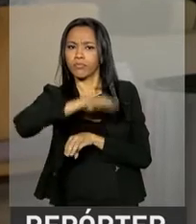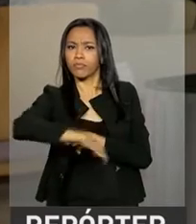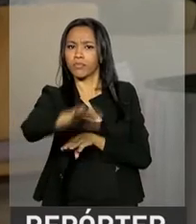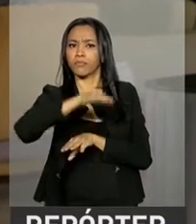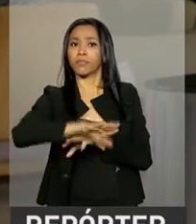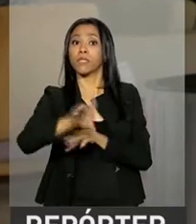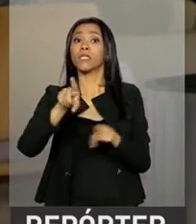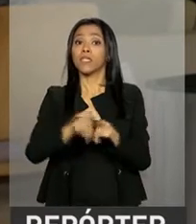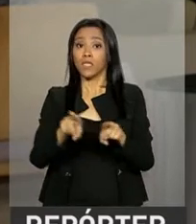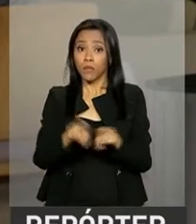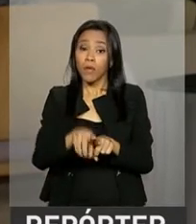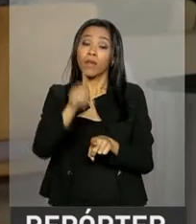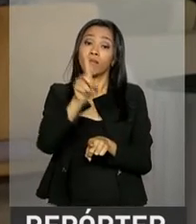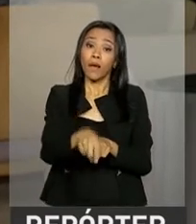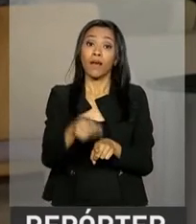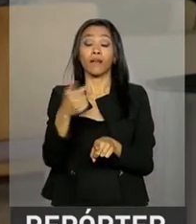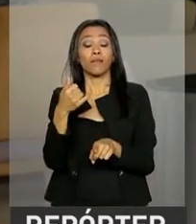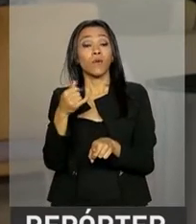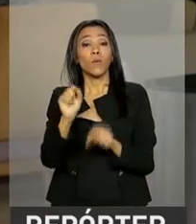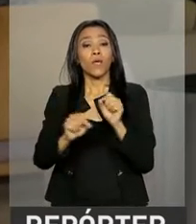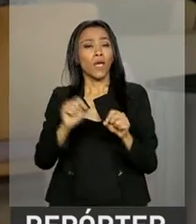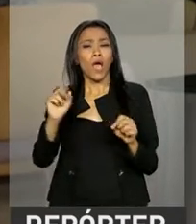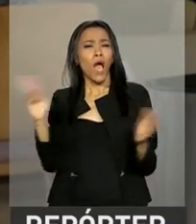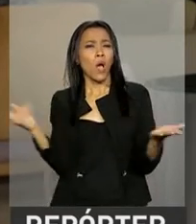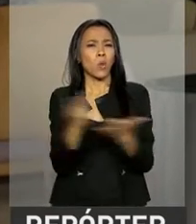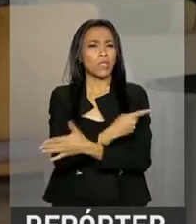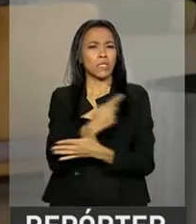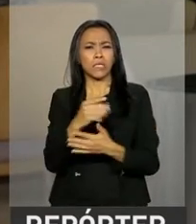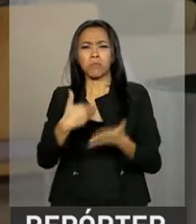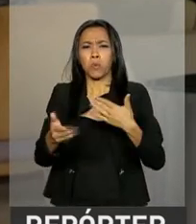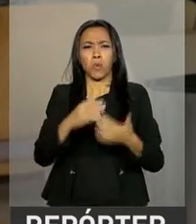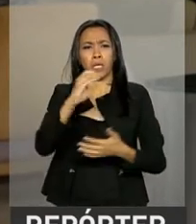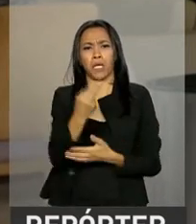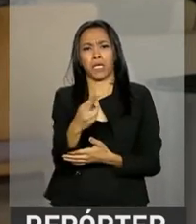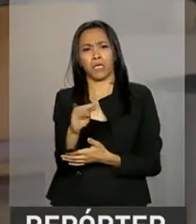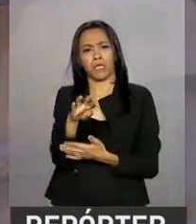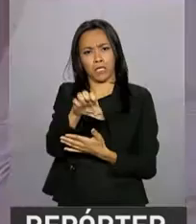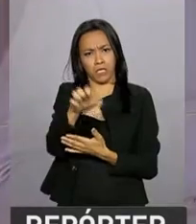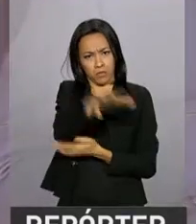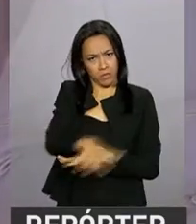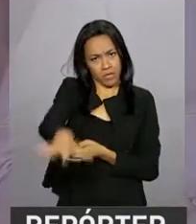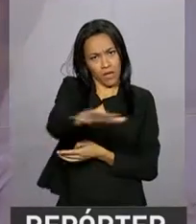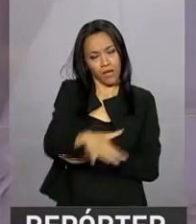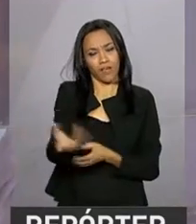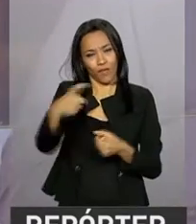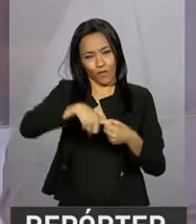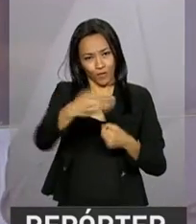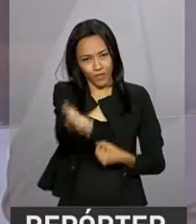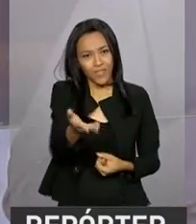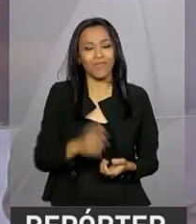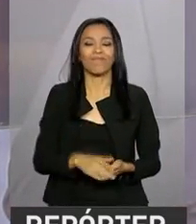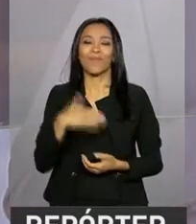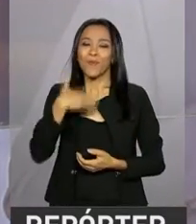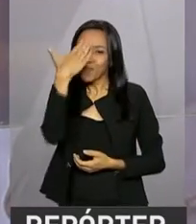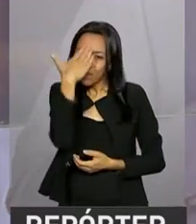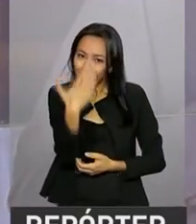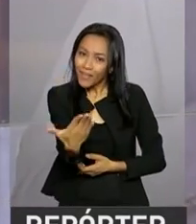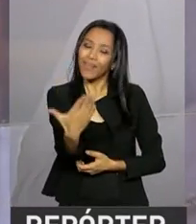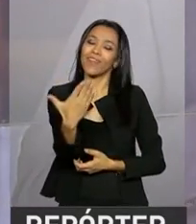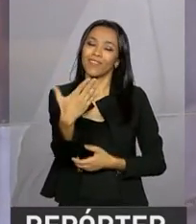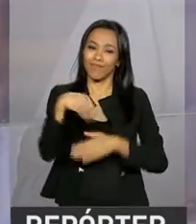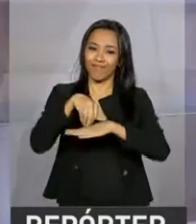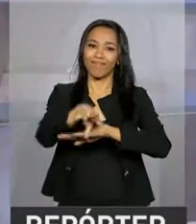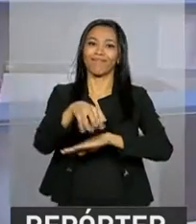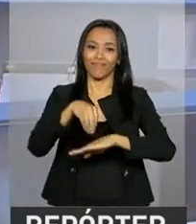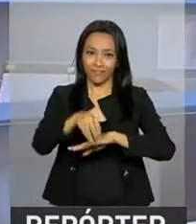na prevenção e na repressão a crimes lá na região. Leandro, volto com você. Tá ok, JP, obrigado pelas suas